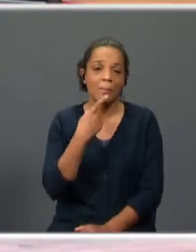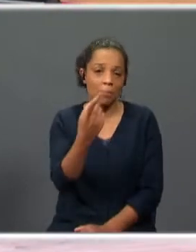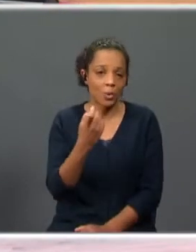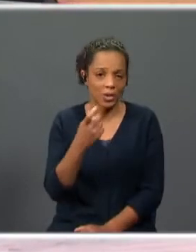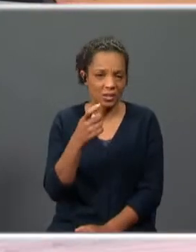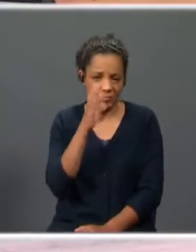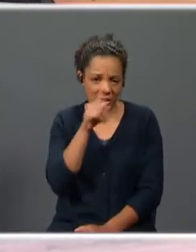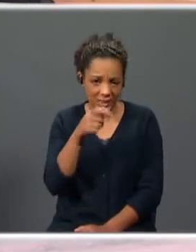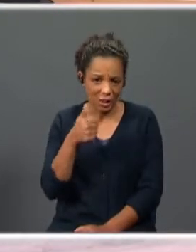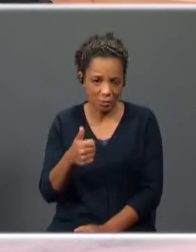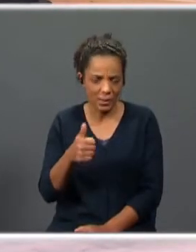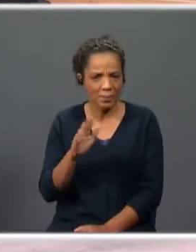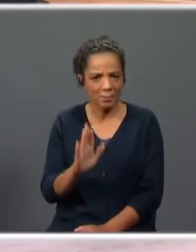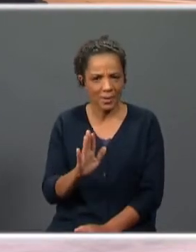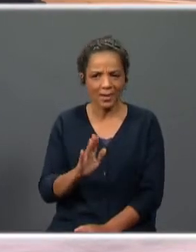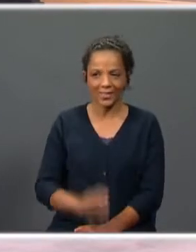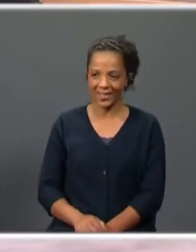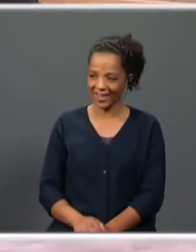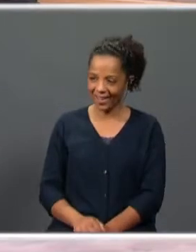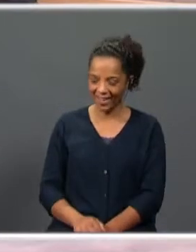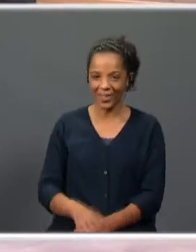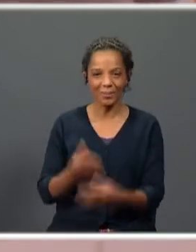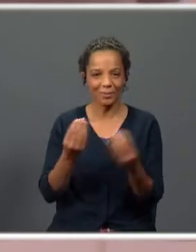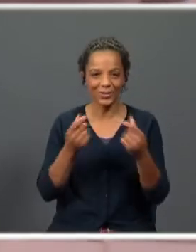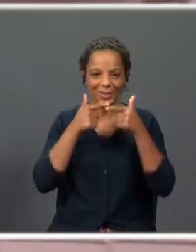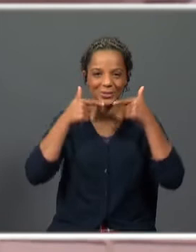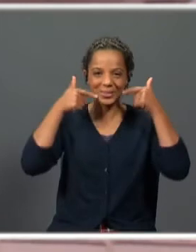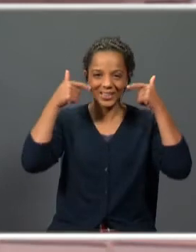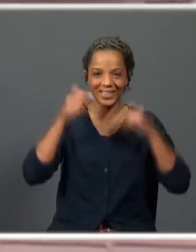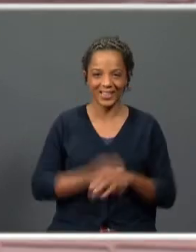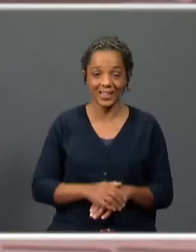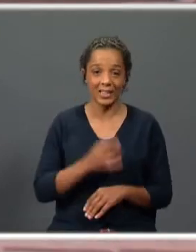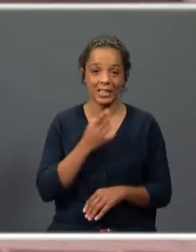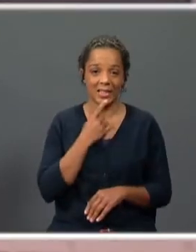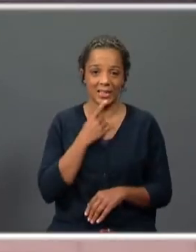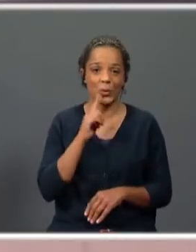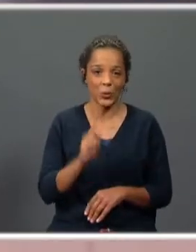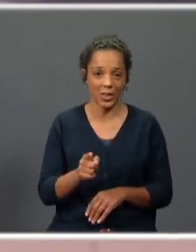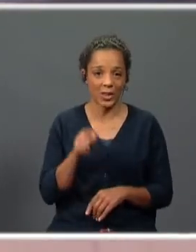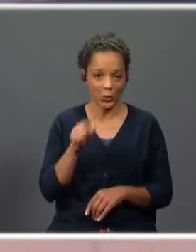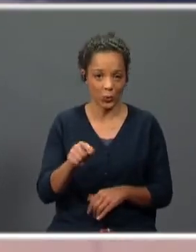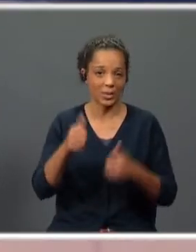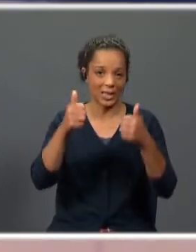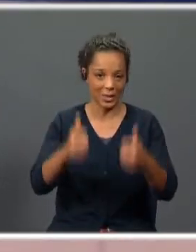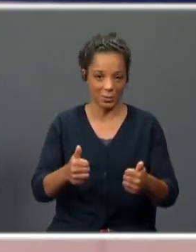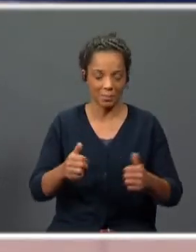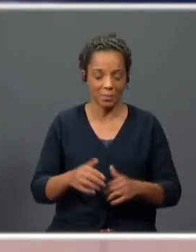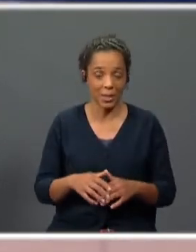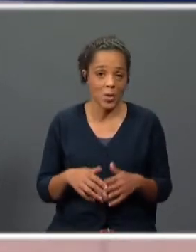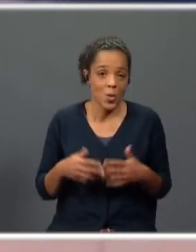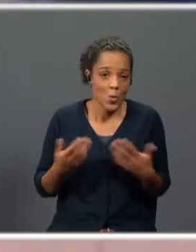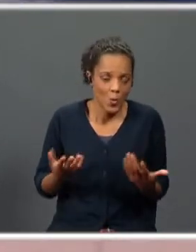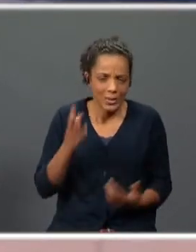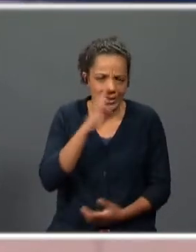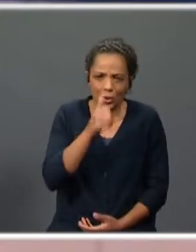como estás, mas estou a ver imensos sorrisos desse lado, o que quer dizer que estás bem, ou pelo menos, se